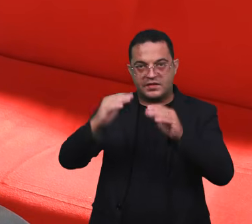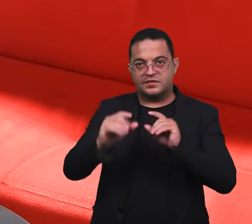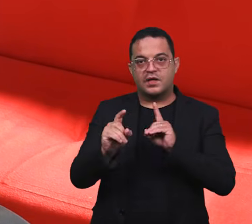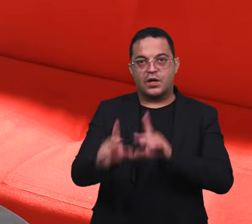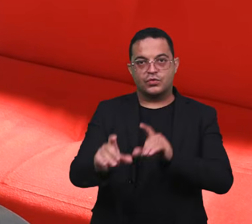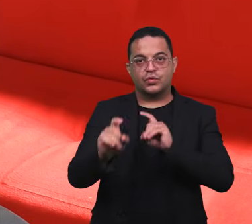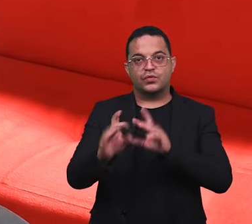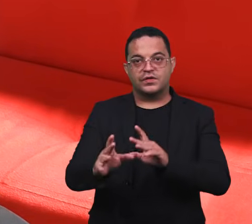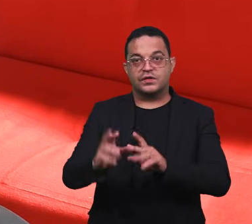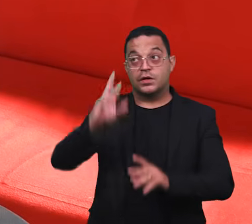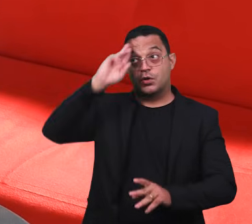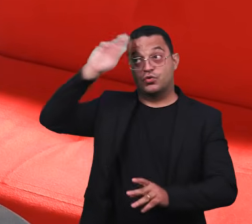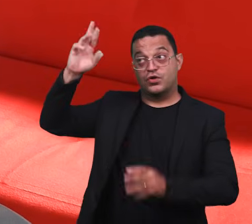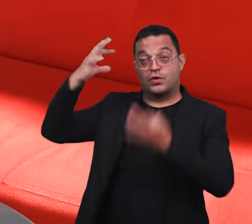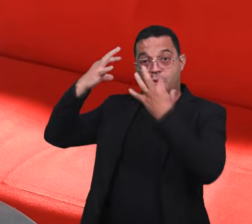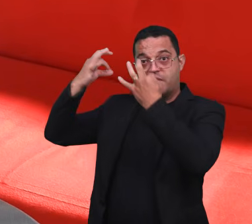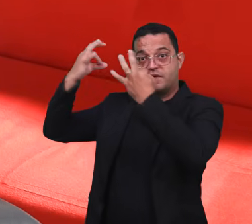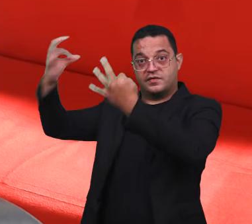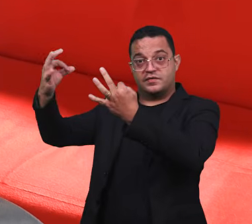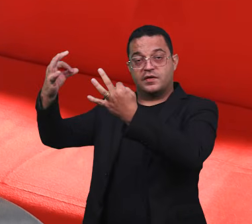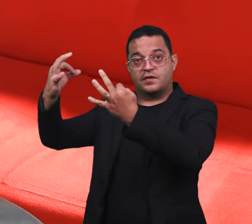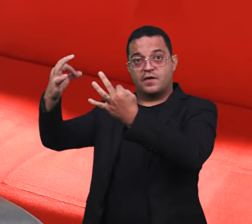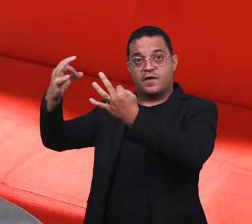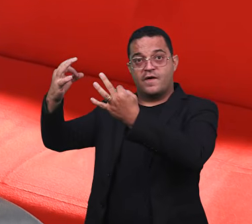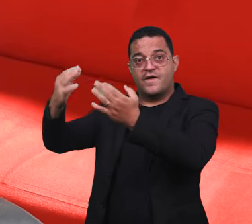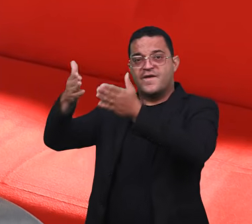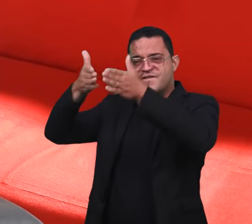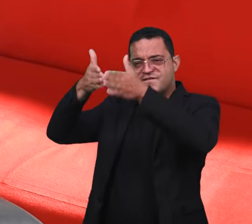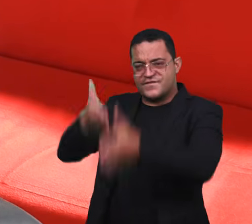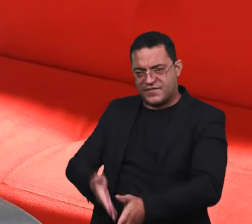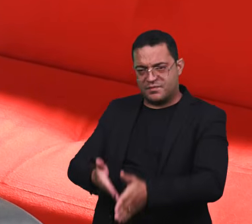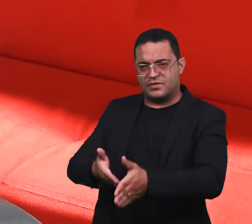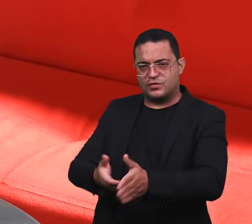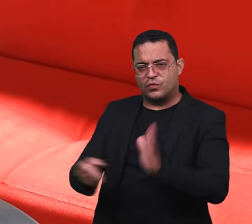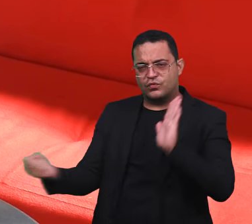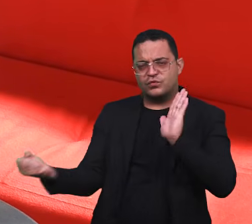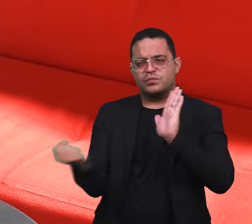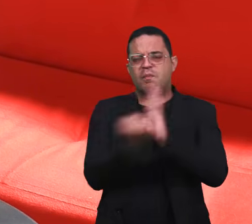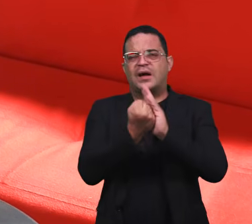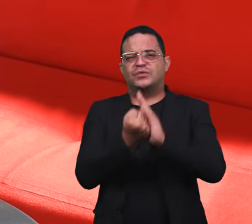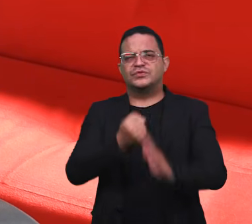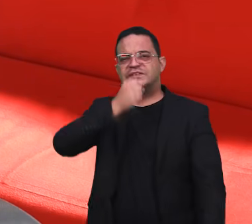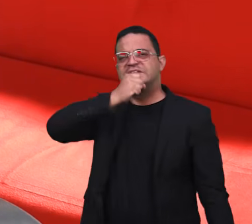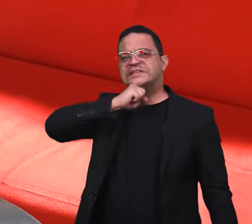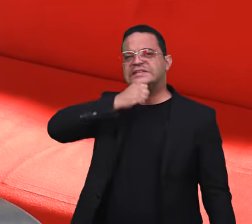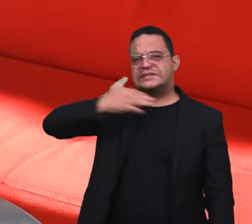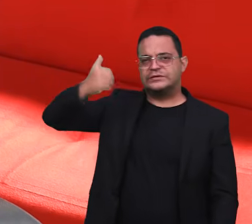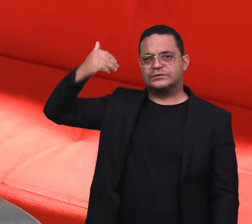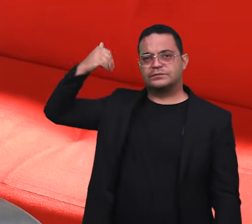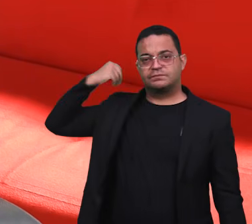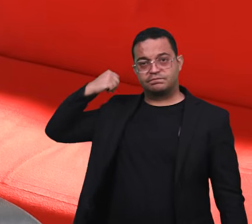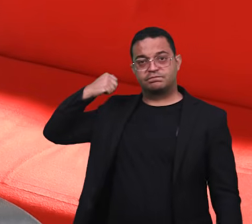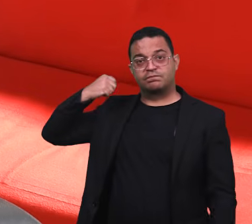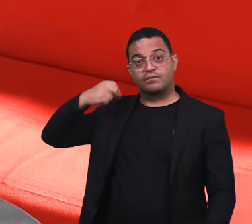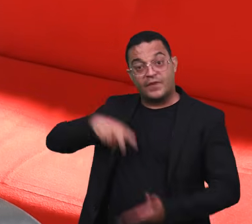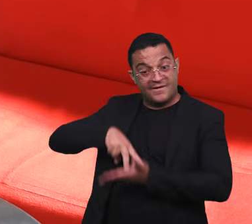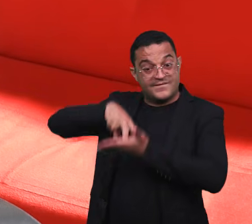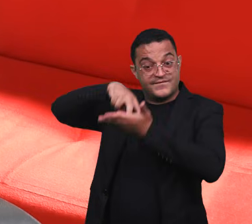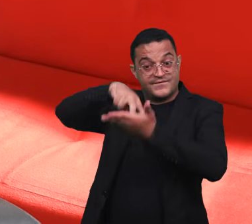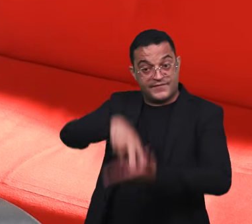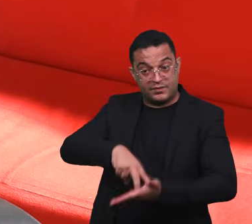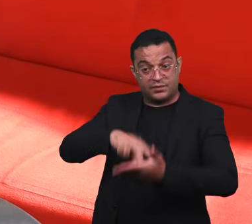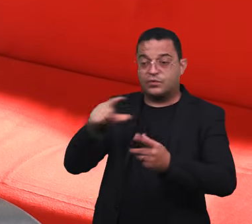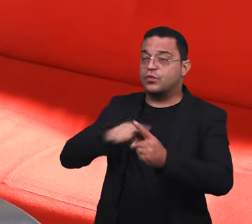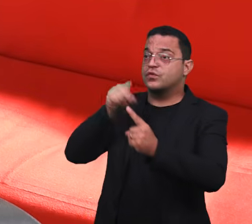doutrina, ouvindo a voz do Espírito Santo, né? Mantendo firmes os marcos antigos, né? E que continuamos